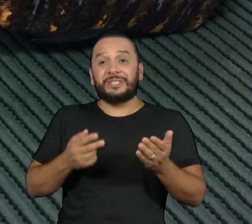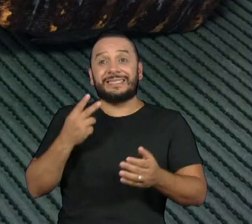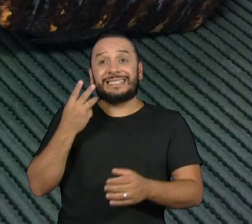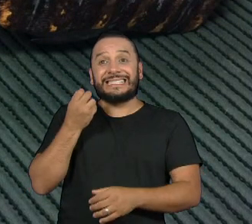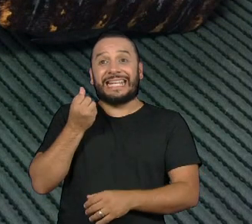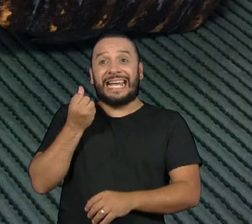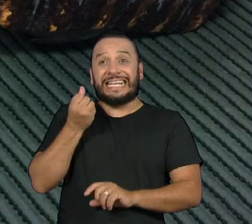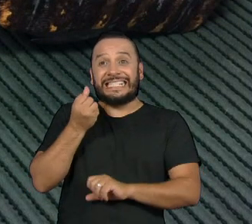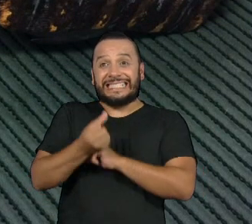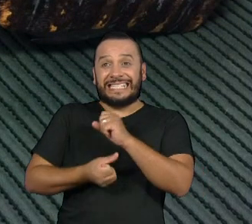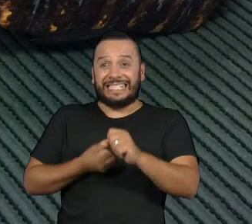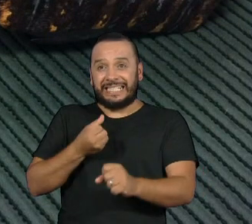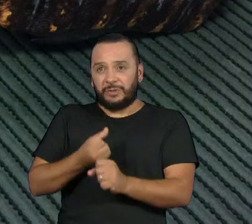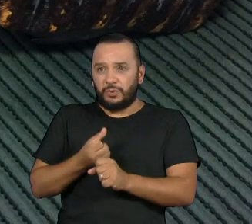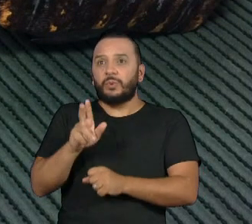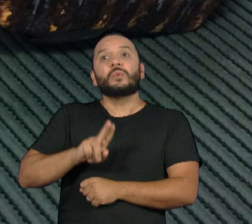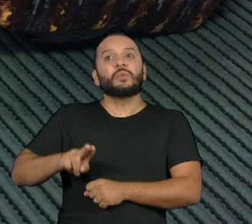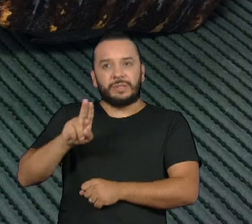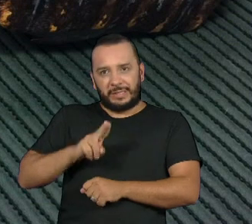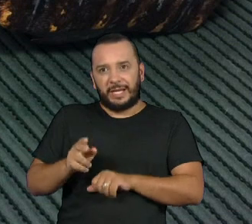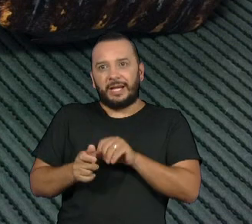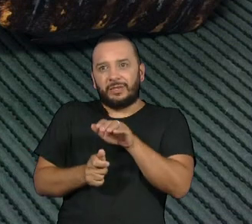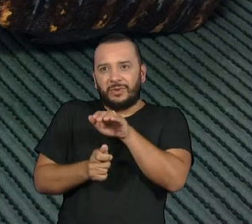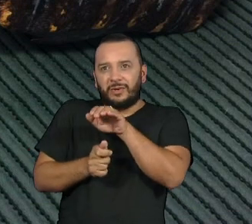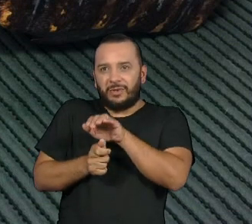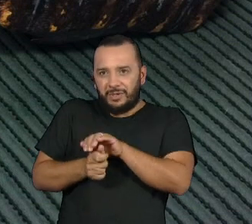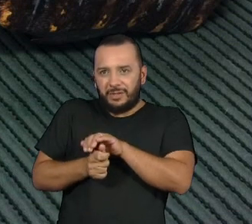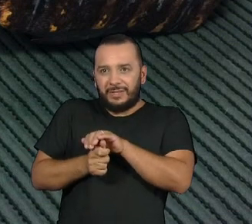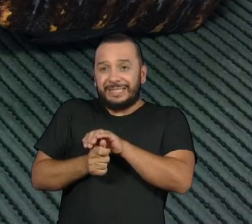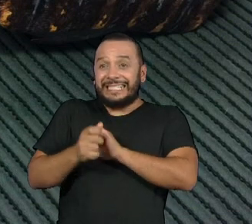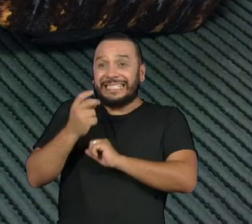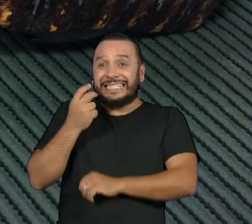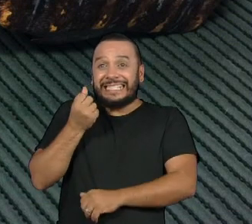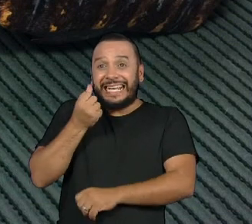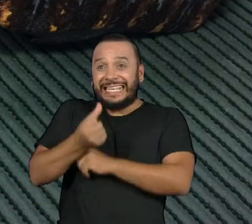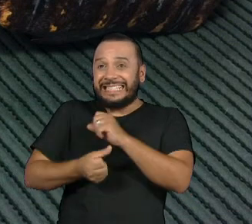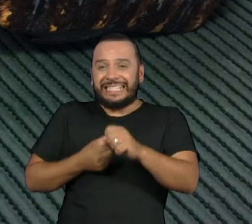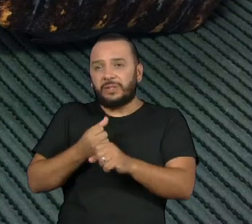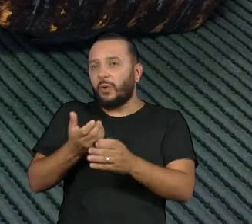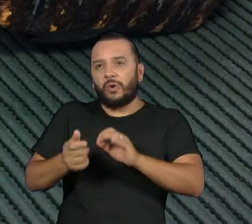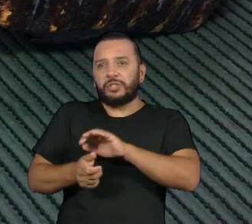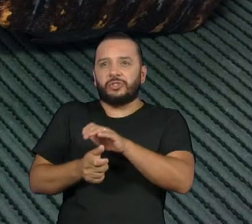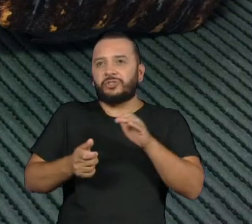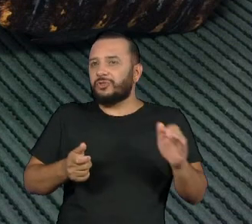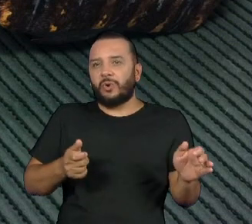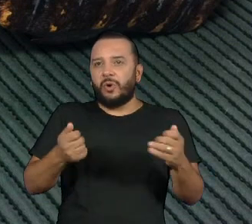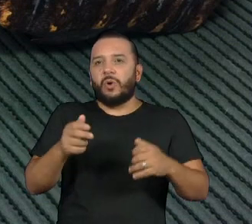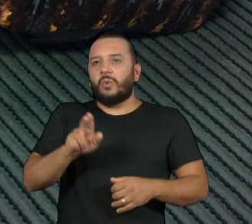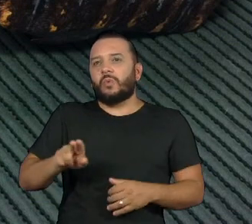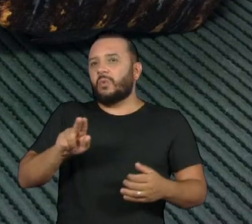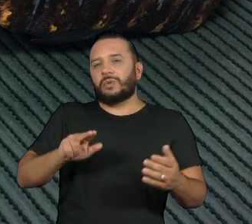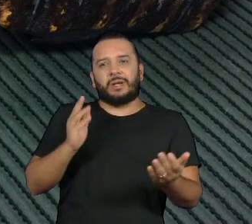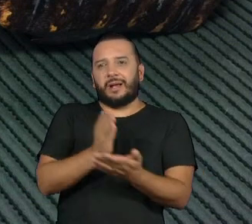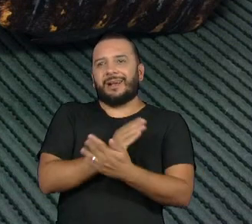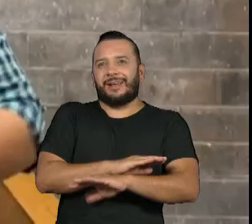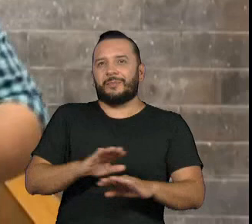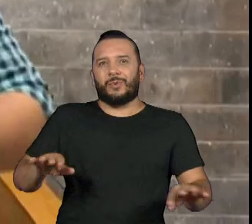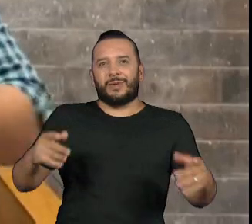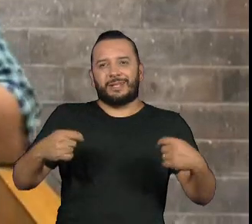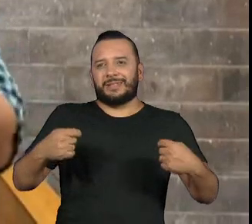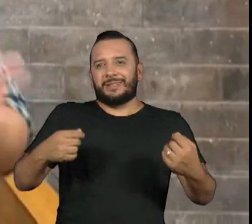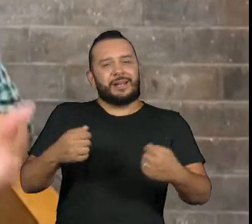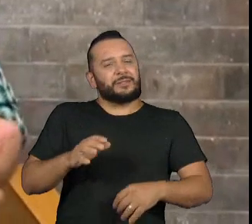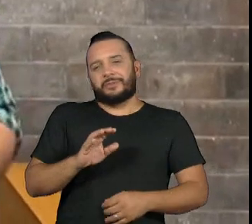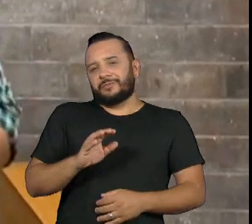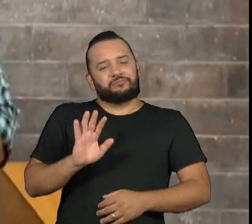anos de utilização, 6 anos da lesão, na verdade, ela não usa mais a prótese, não teve mais essa necessidade,